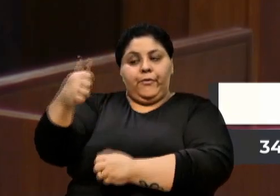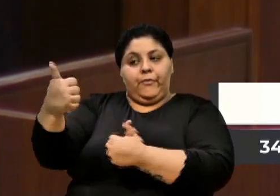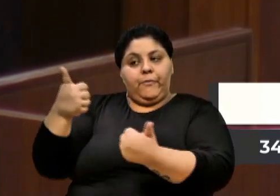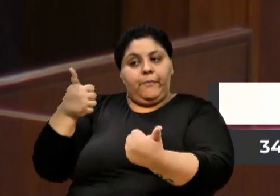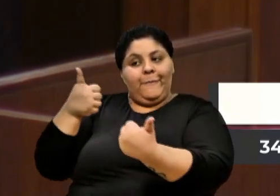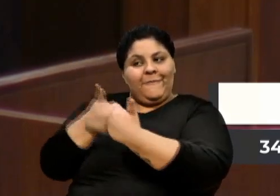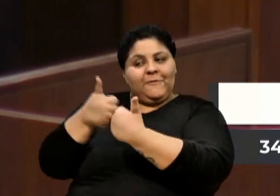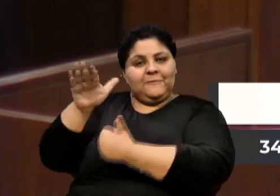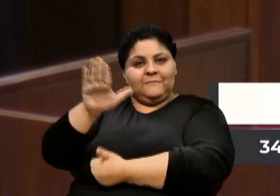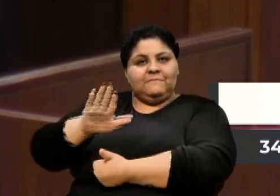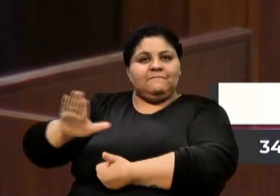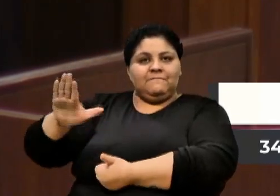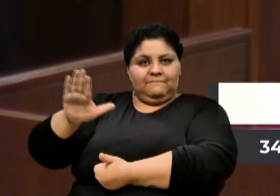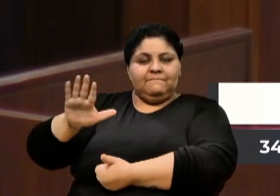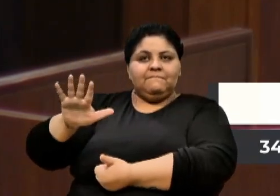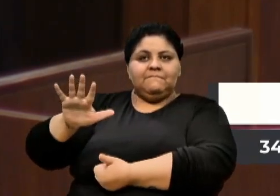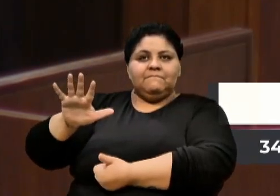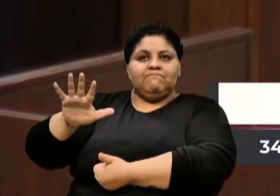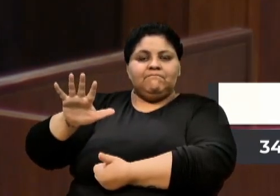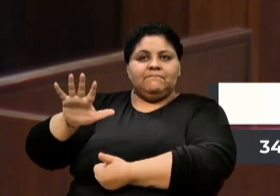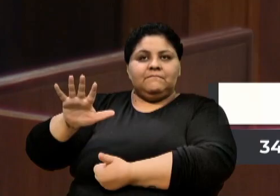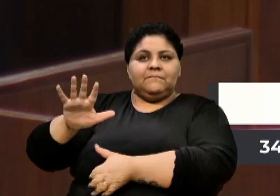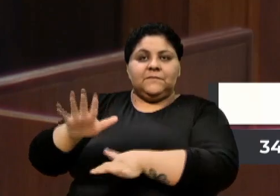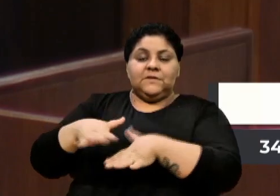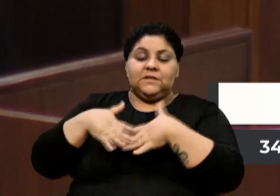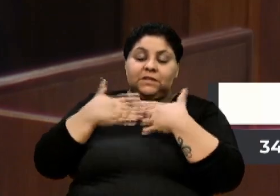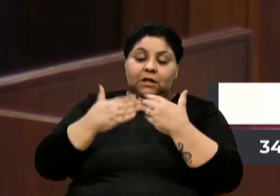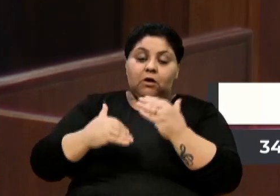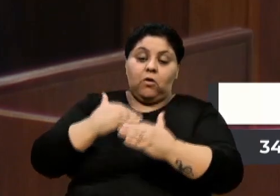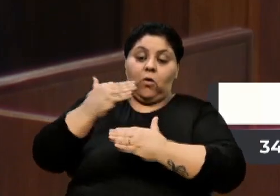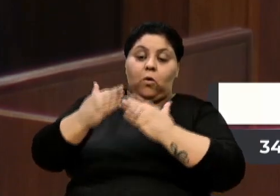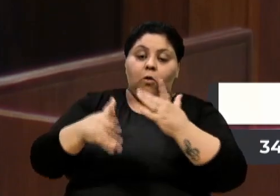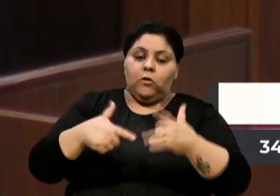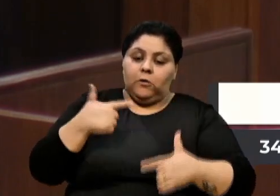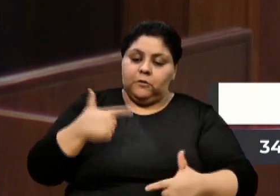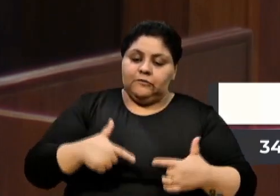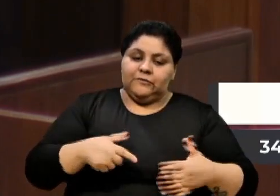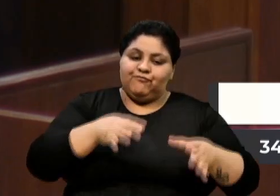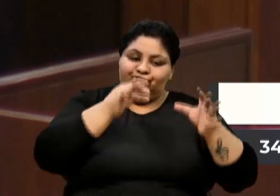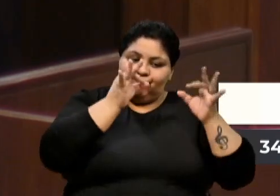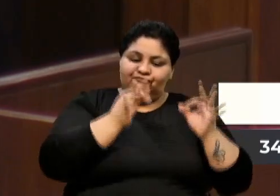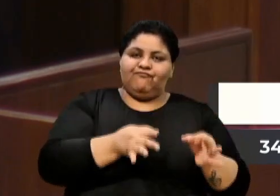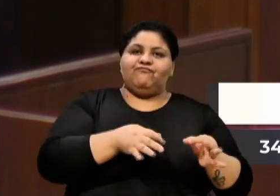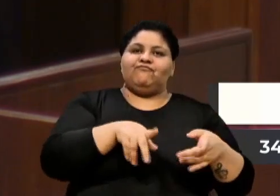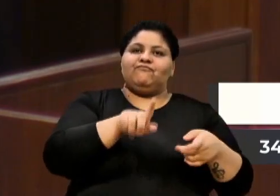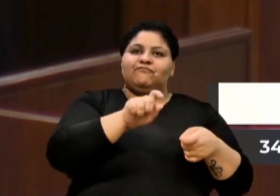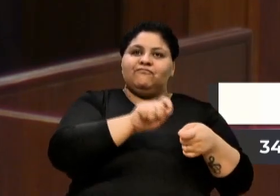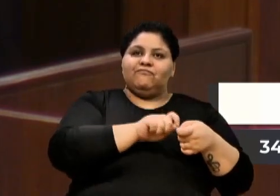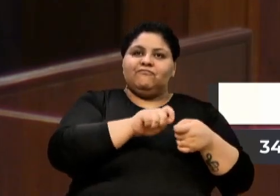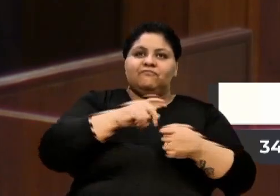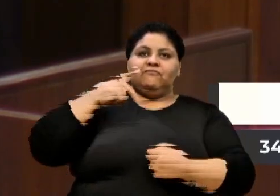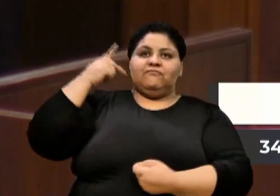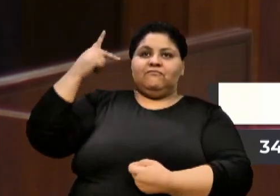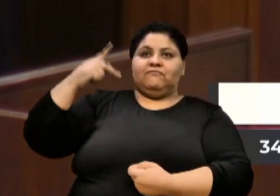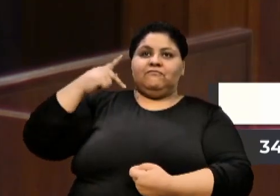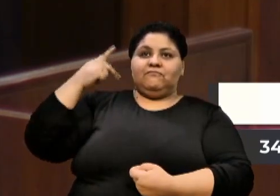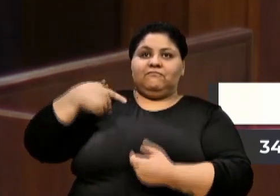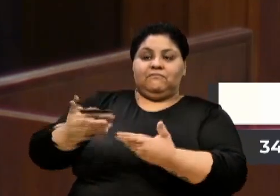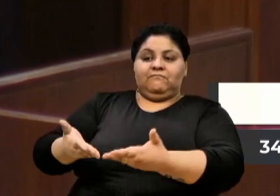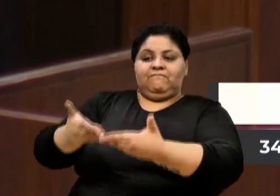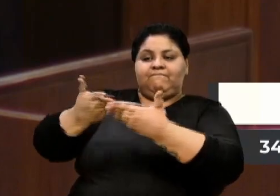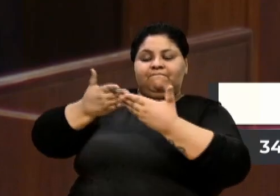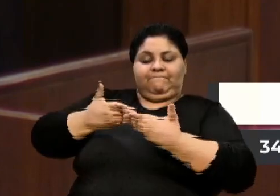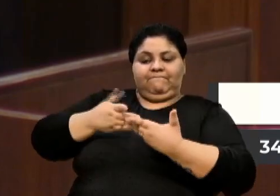região. Então, quando o trabalho é executado e que esse vereador é atendido, que é um